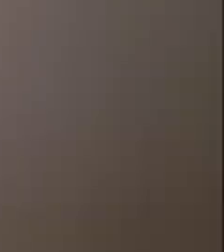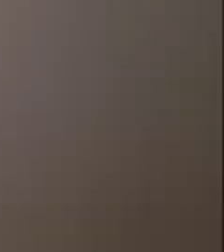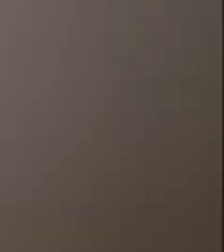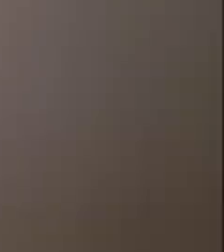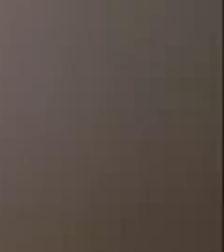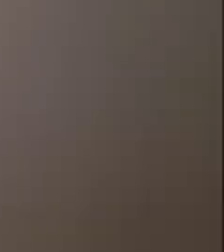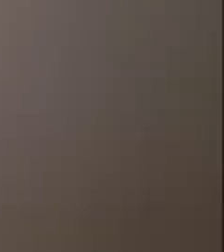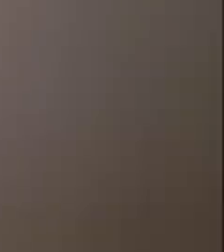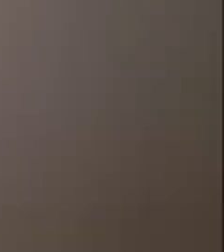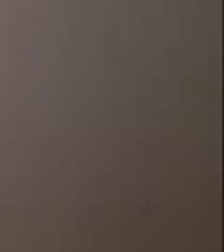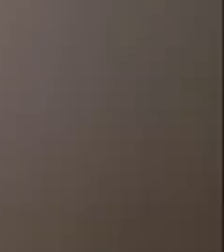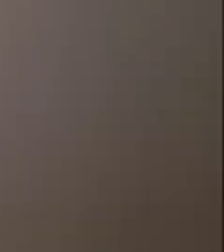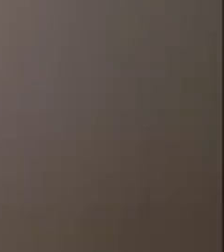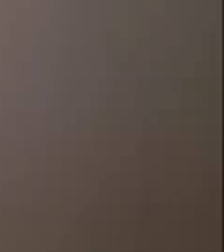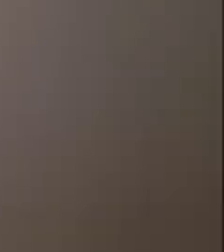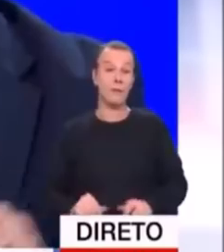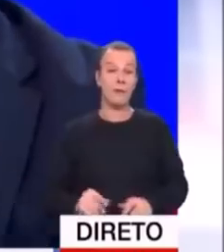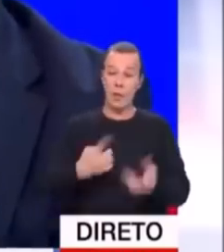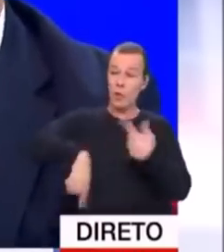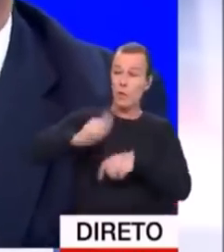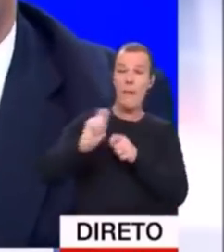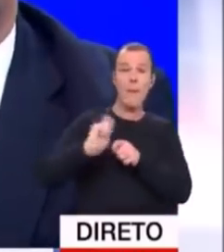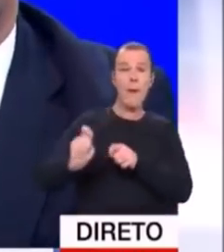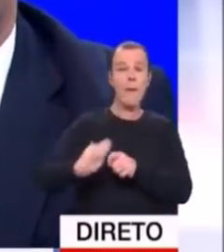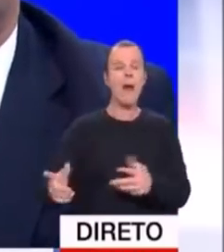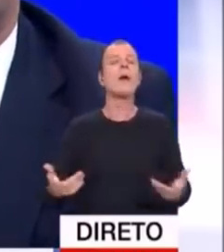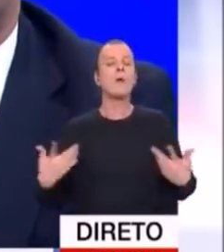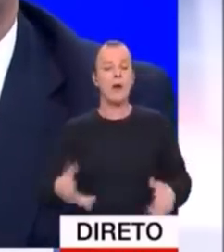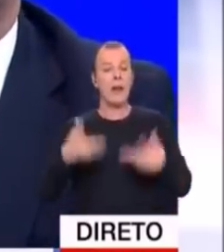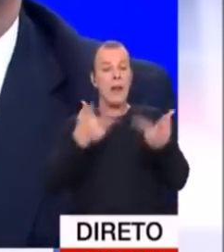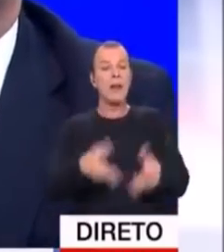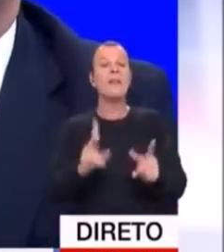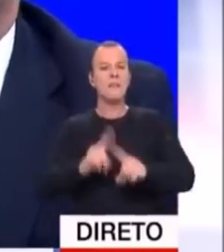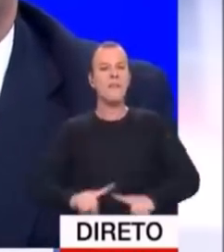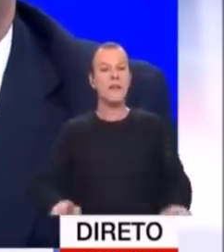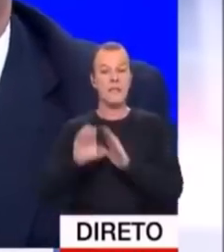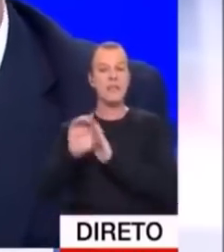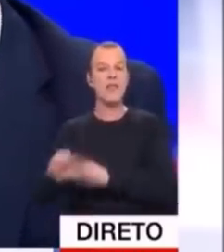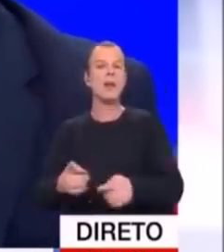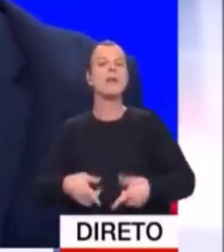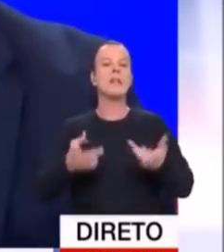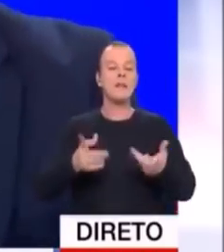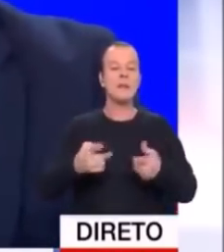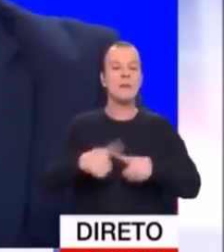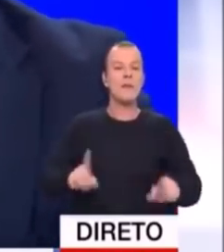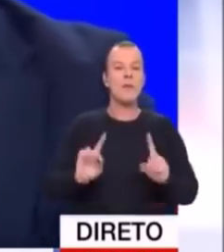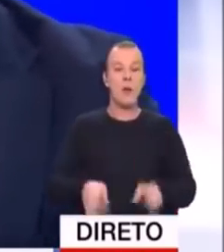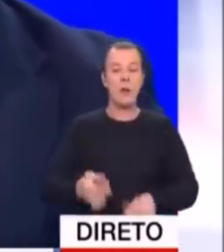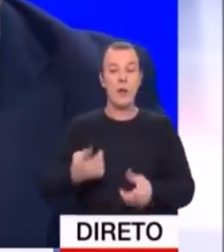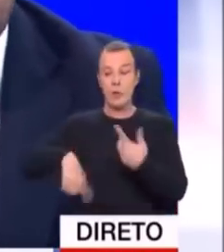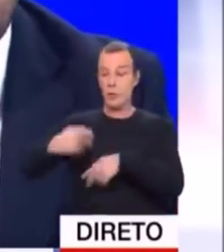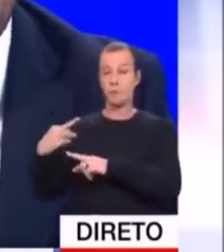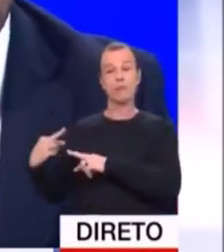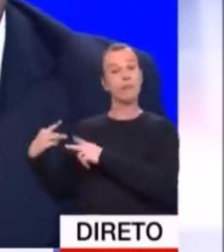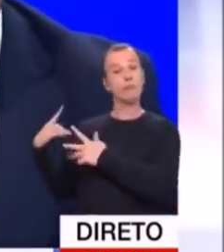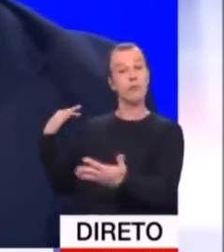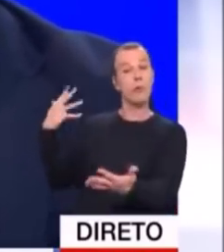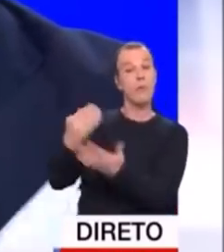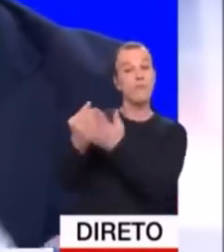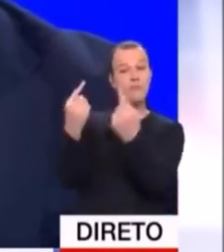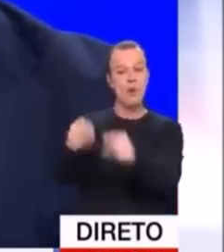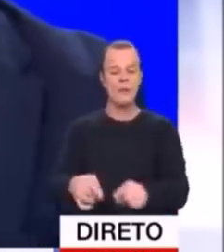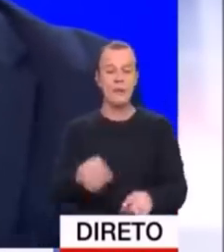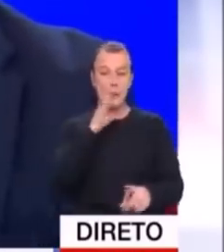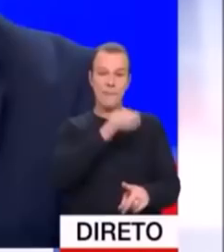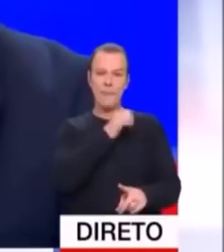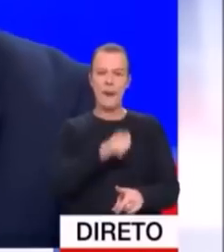seu percurso na Assembleia da República mas só com a diferença do Liverpool chega é que nós temos tutorial aliás eu gostava de apresentar aqui o João também me permitir